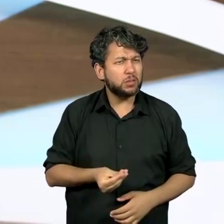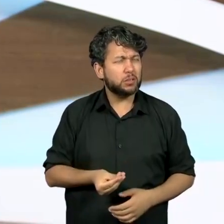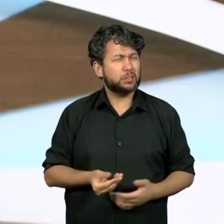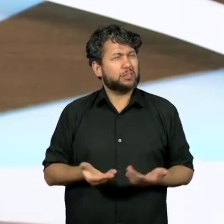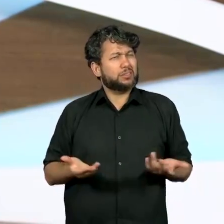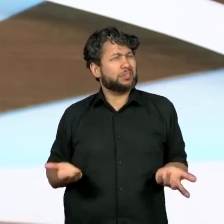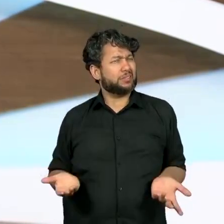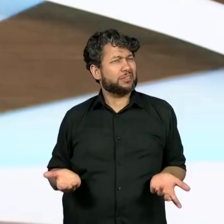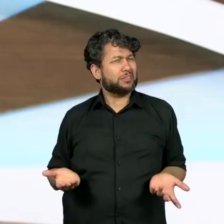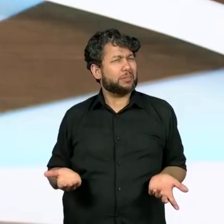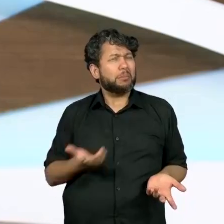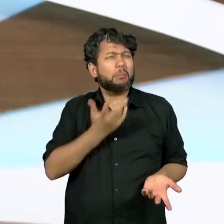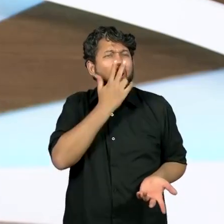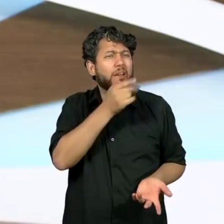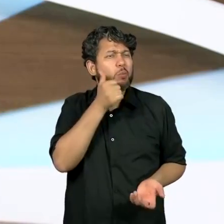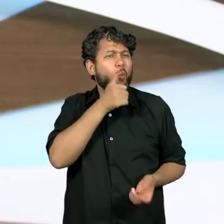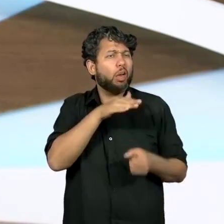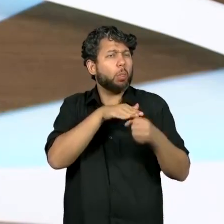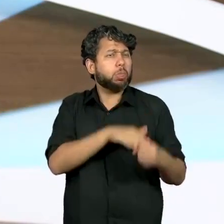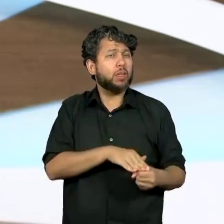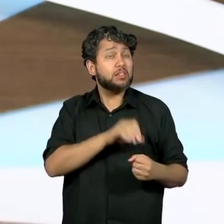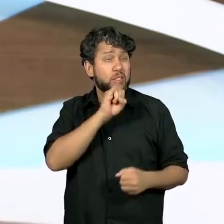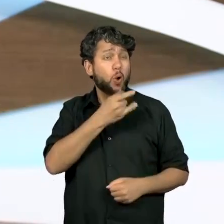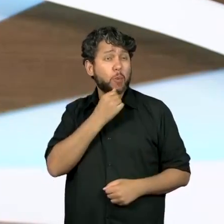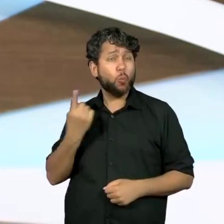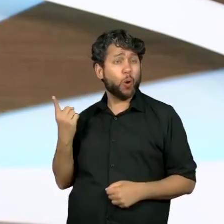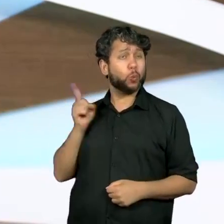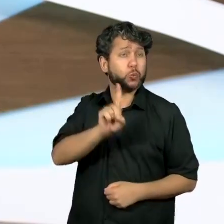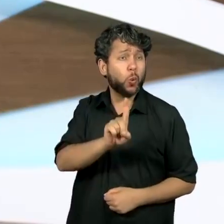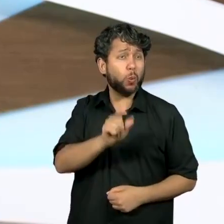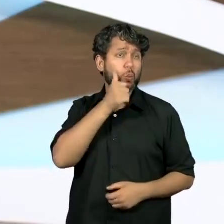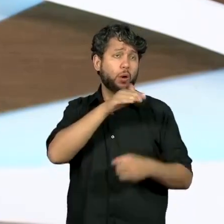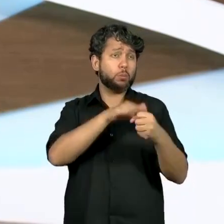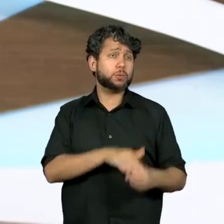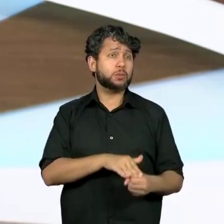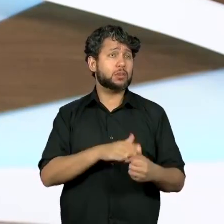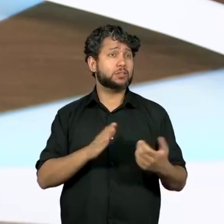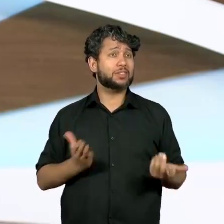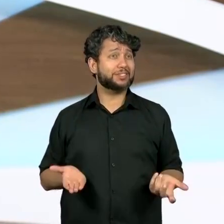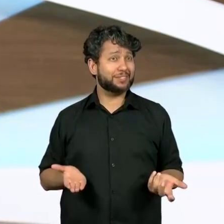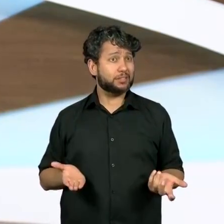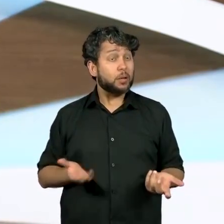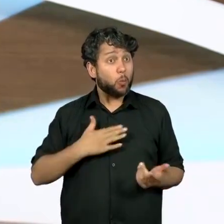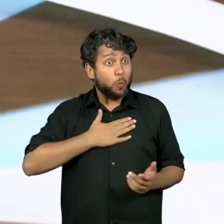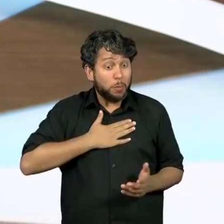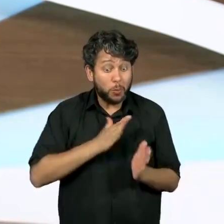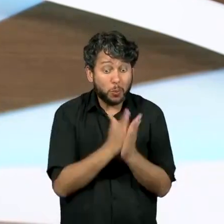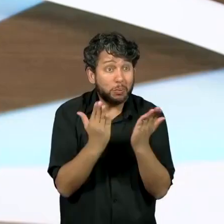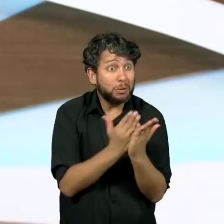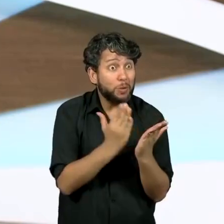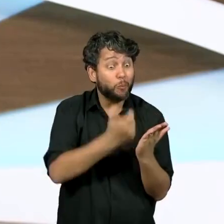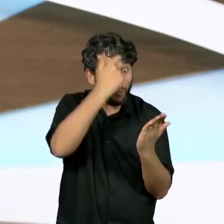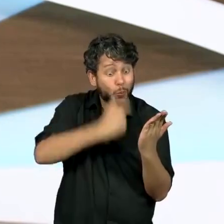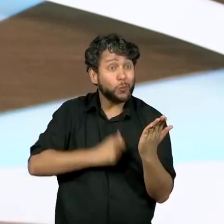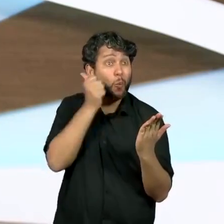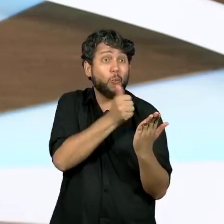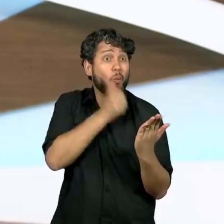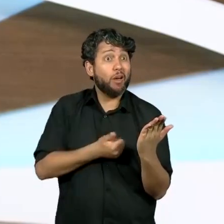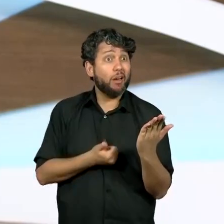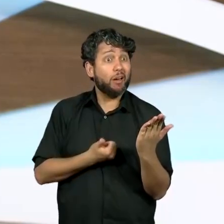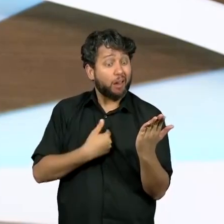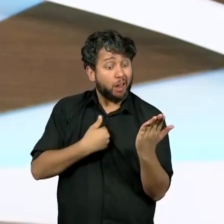terminologia masculina. E passa a deixar de ter todo o sentido.